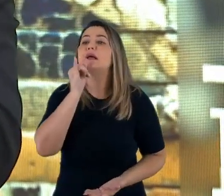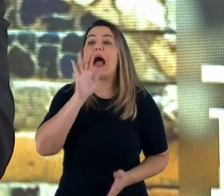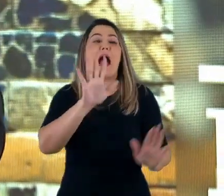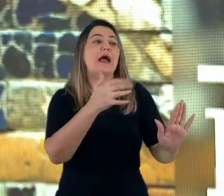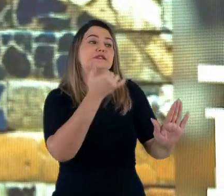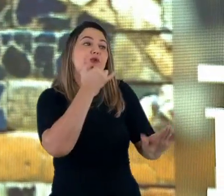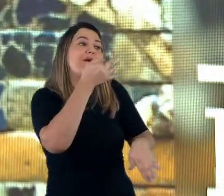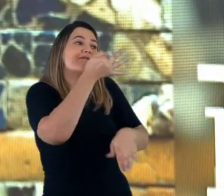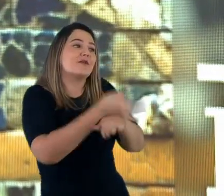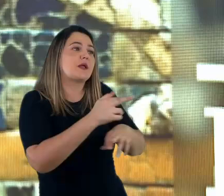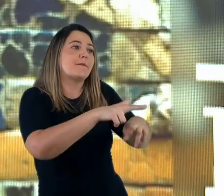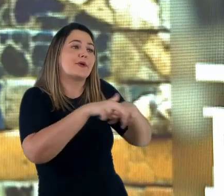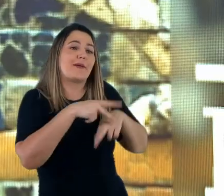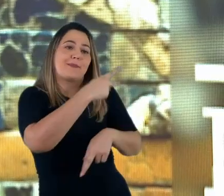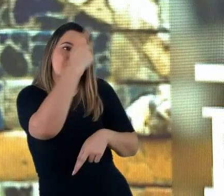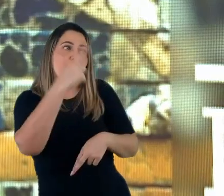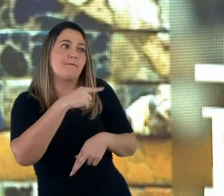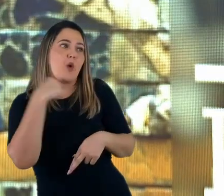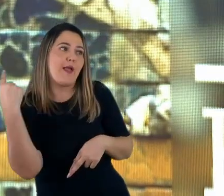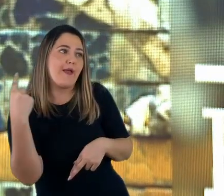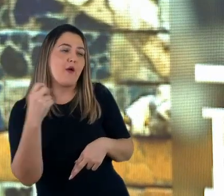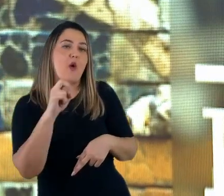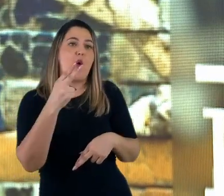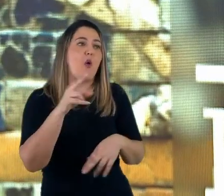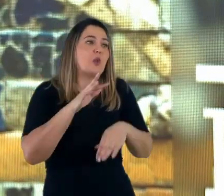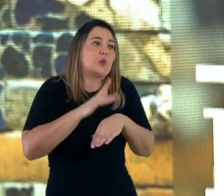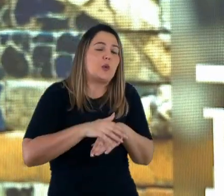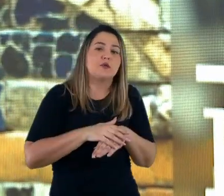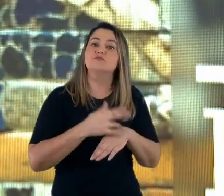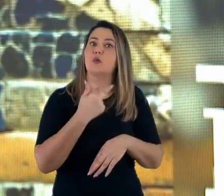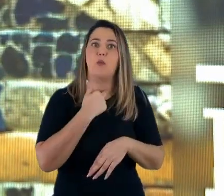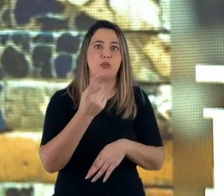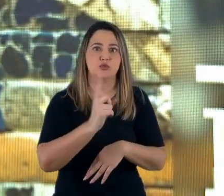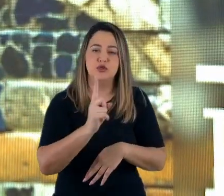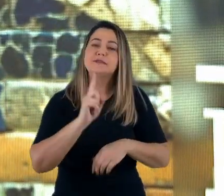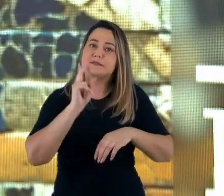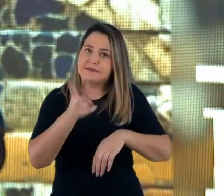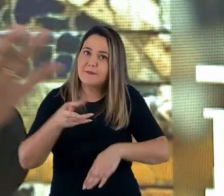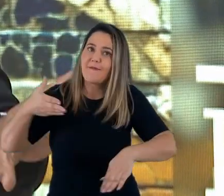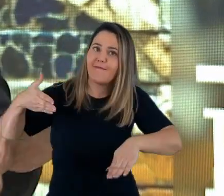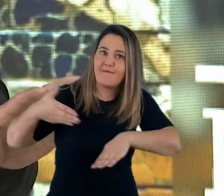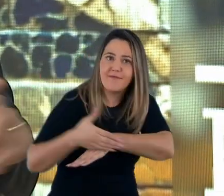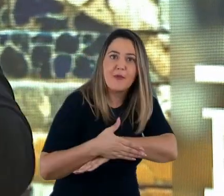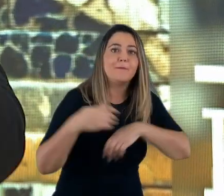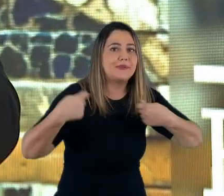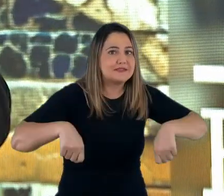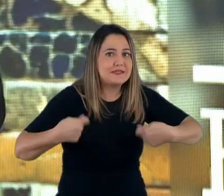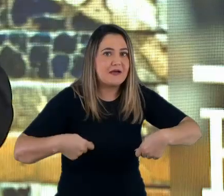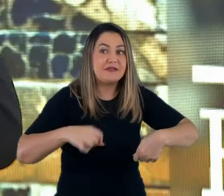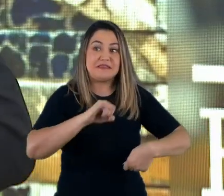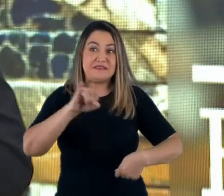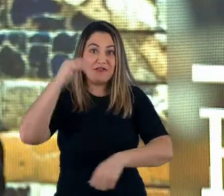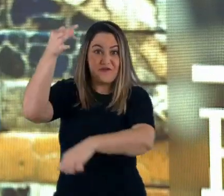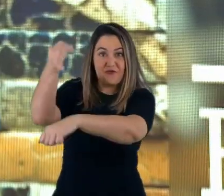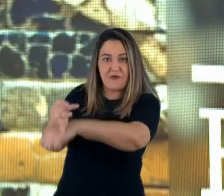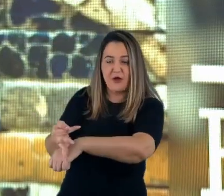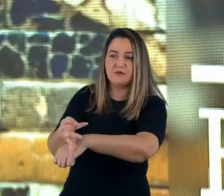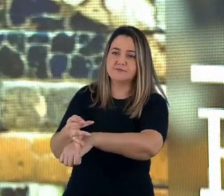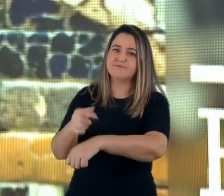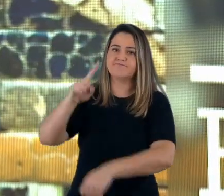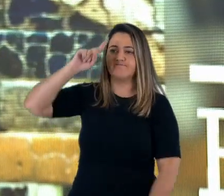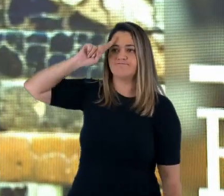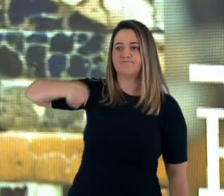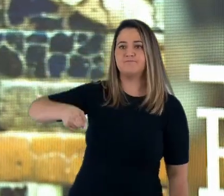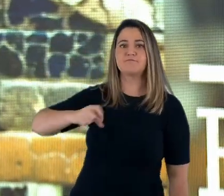doença podiam servir de desculpa para não aceitar um convite real. Quem não participasse seria certamente